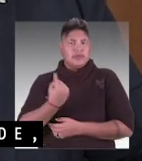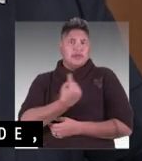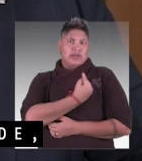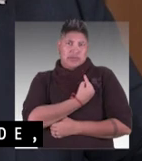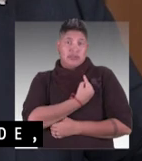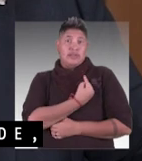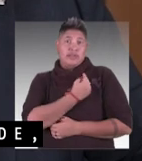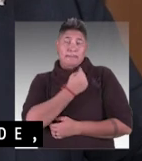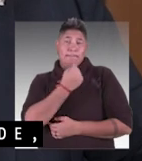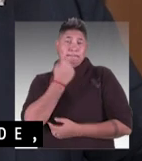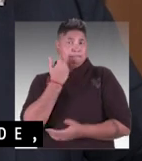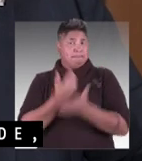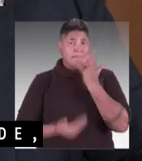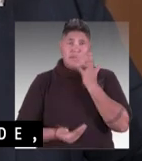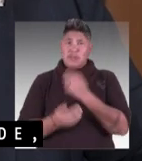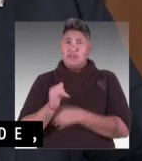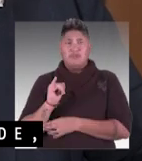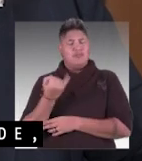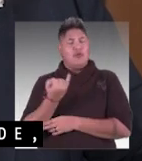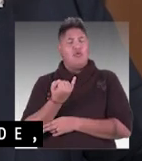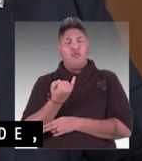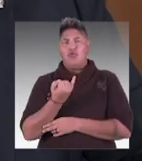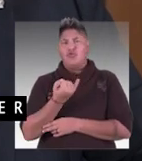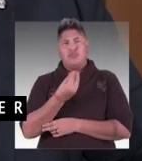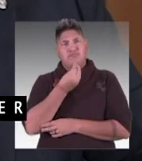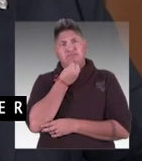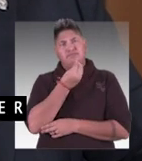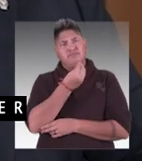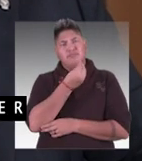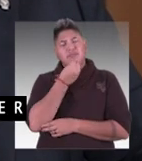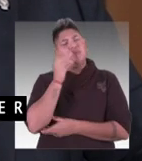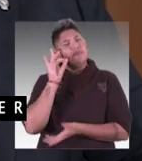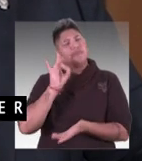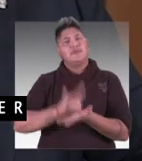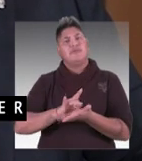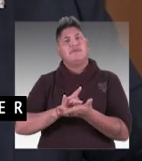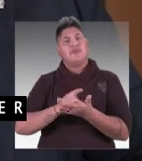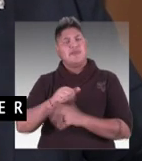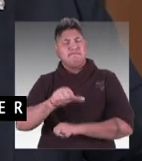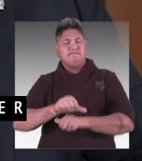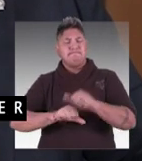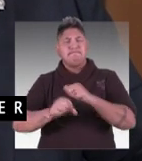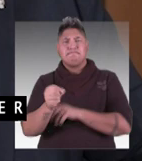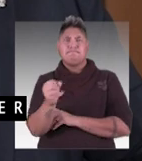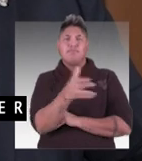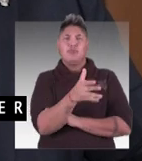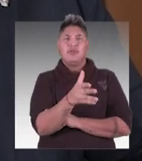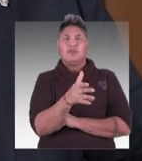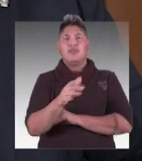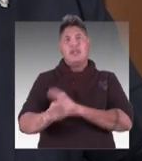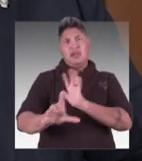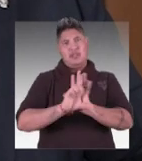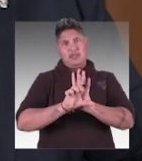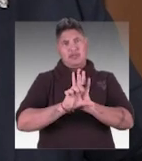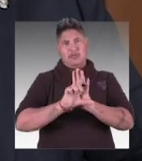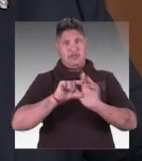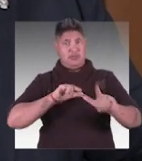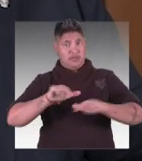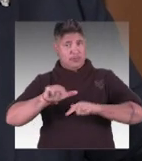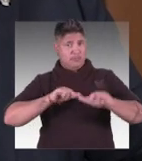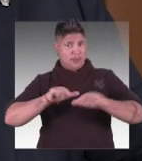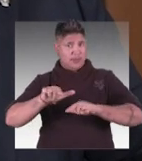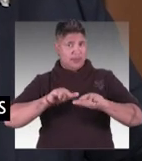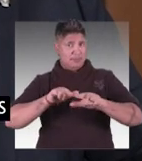Nós perdemos uma ótima oportunidade de efetivamente fazer uma modernização da legislação